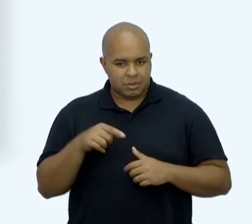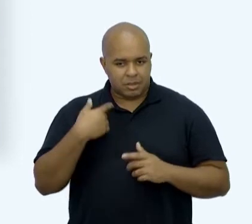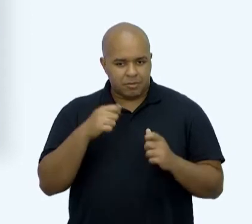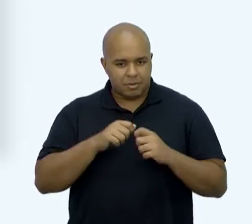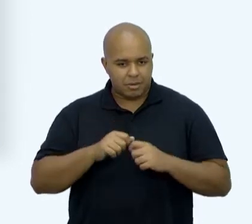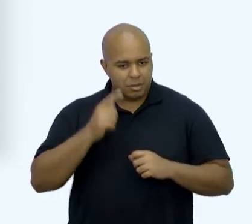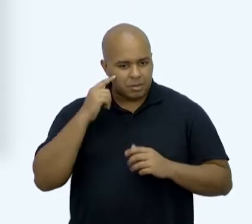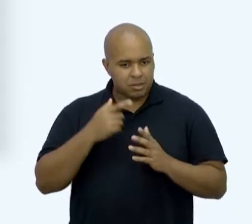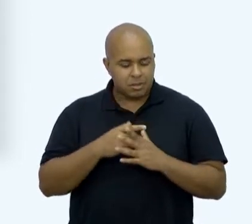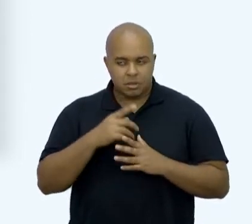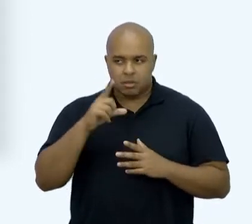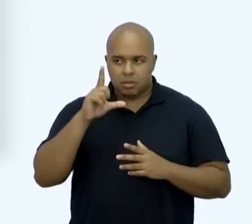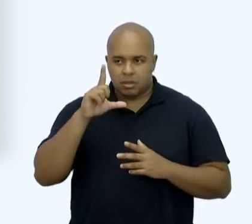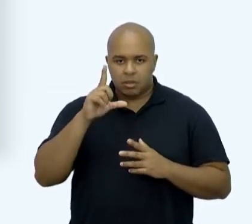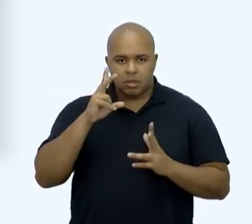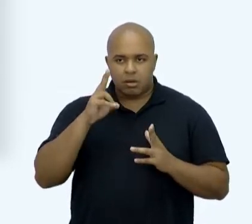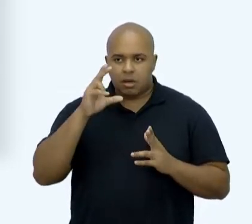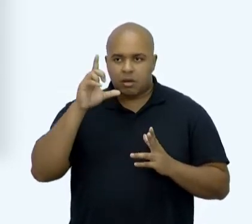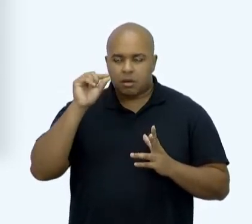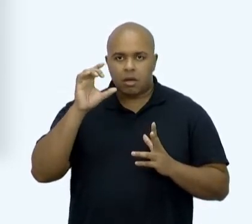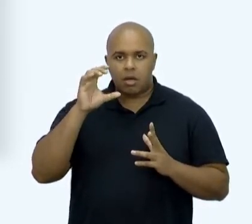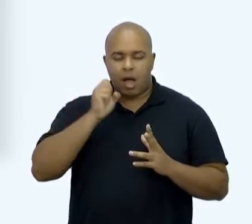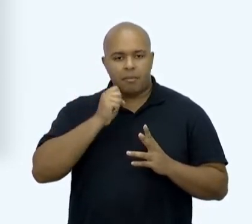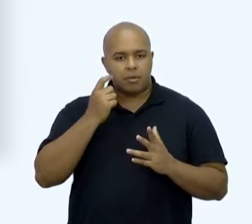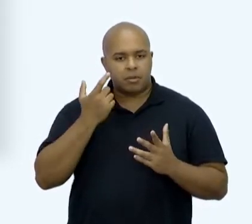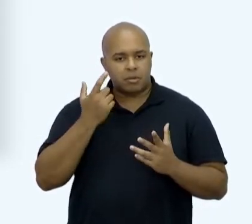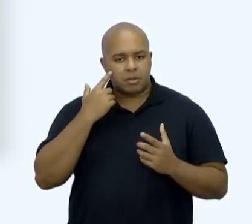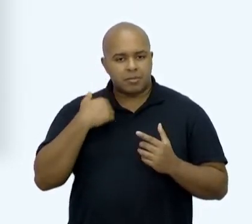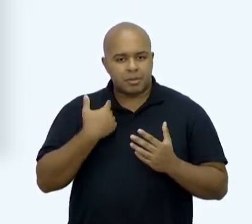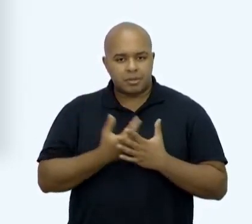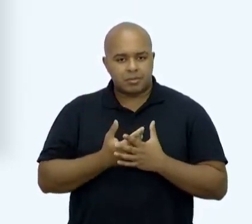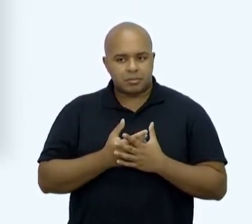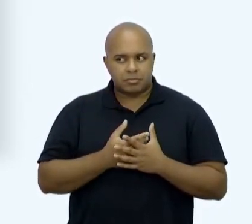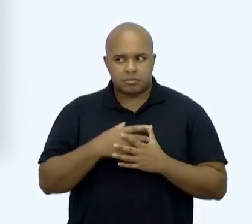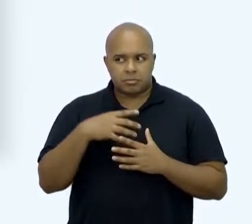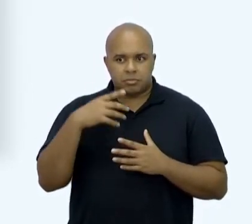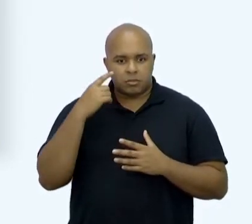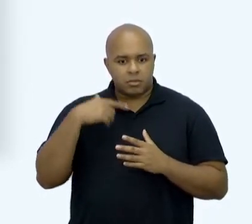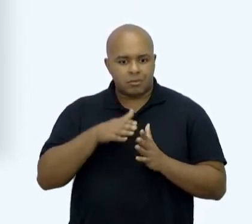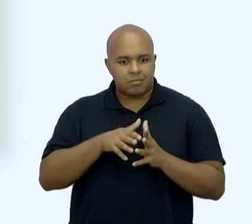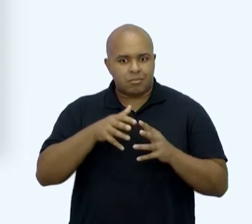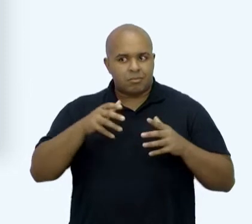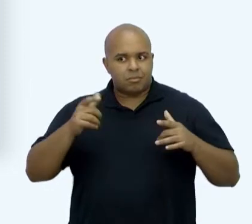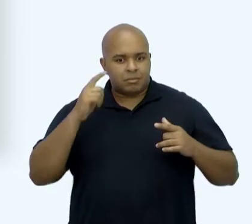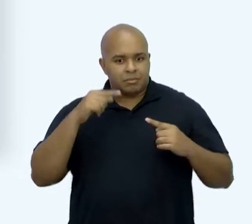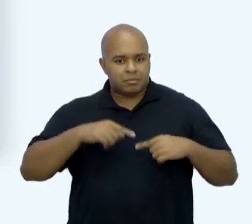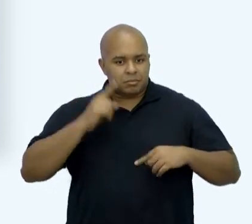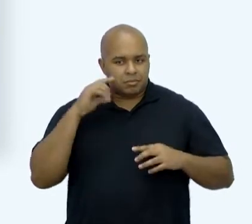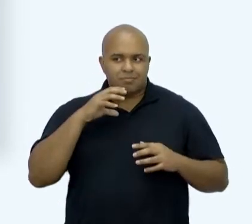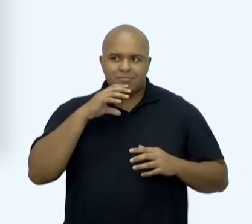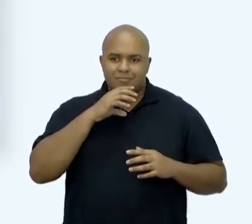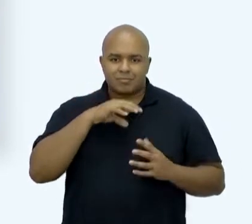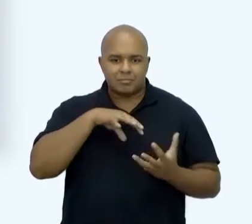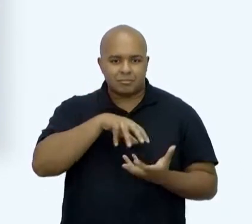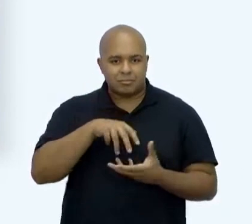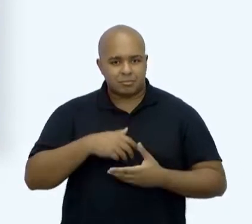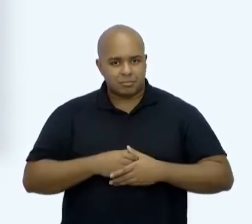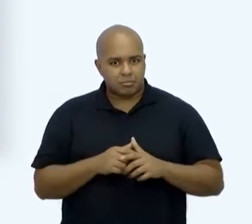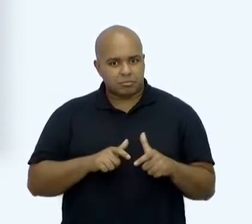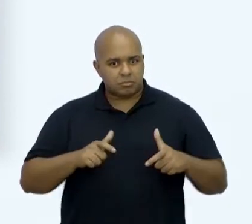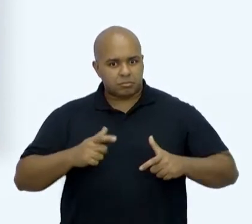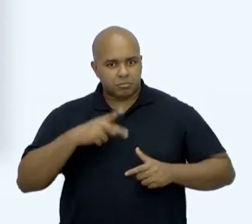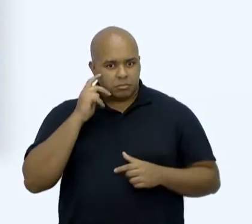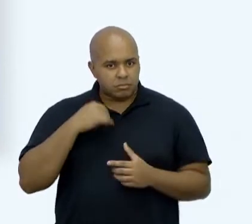fazendo isso em um piscar de olhos. Quero dizer, é apenas esse extraordinário aumento exponencial da temperatura na Terra.